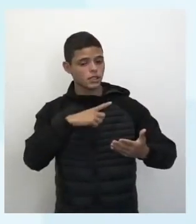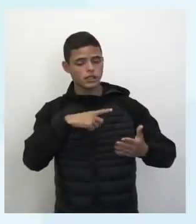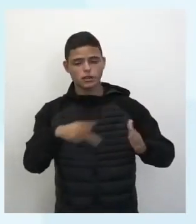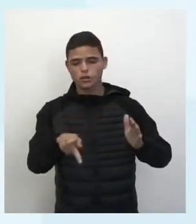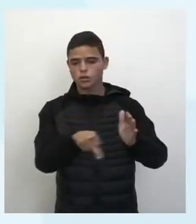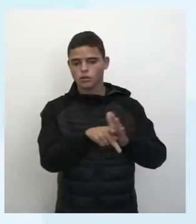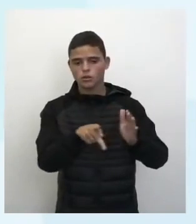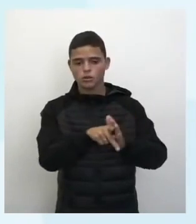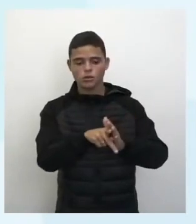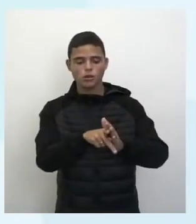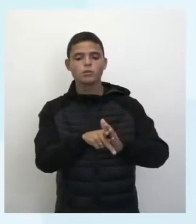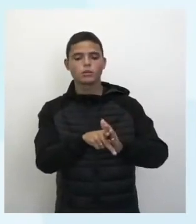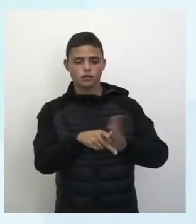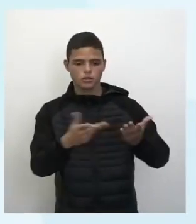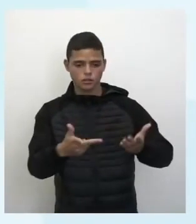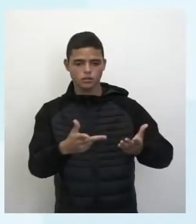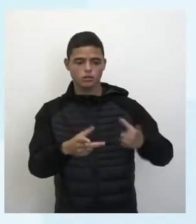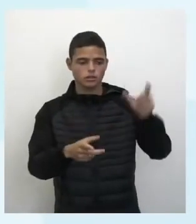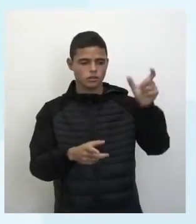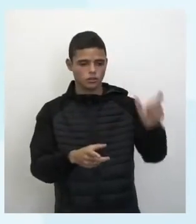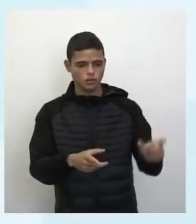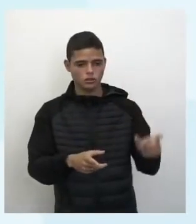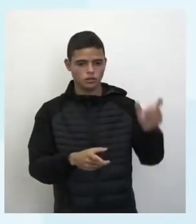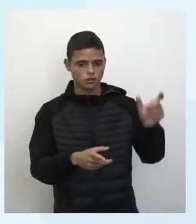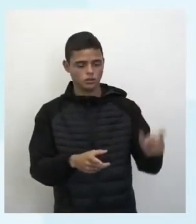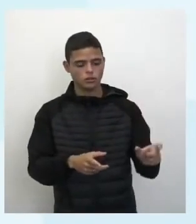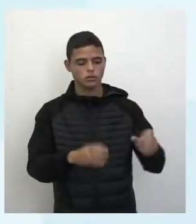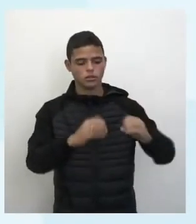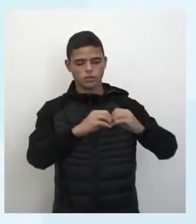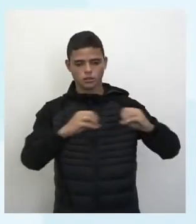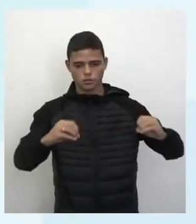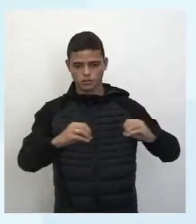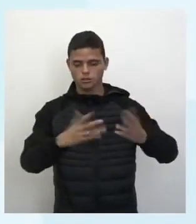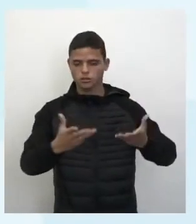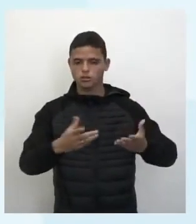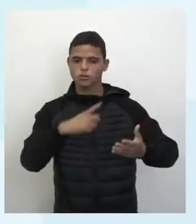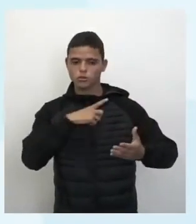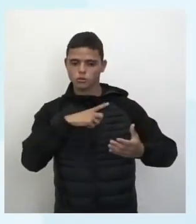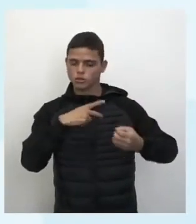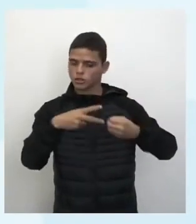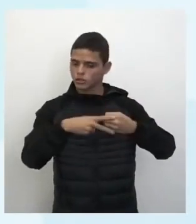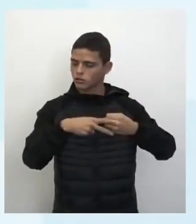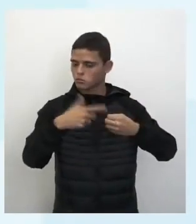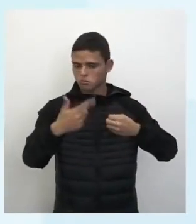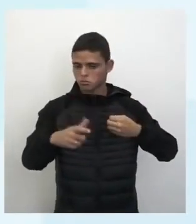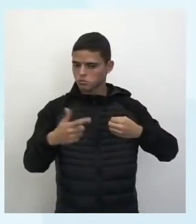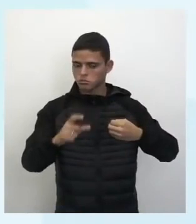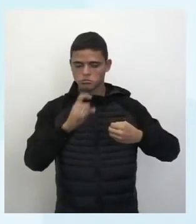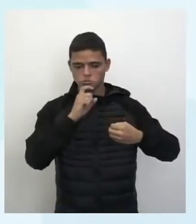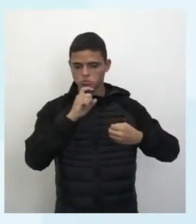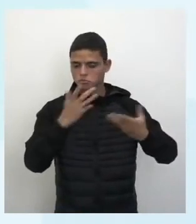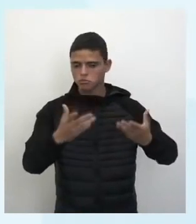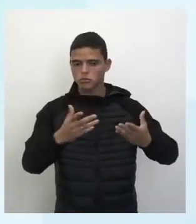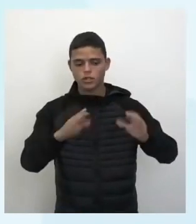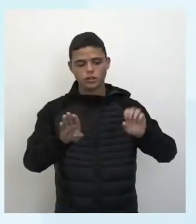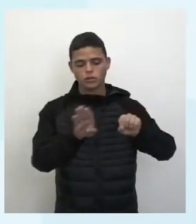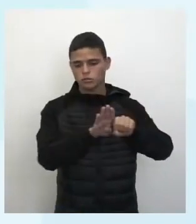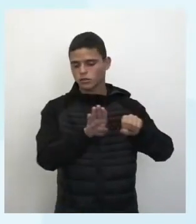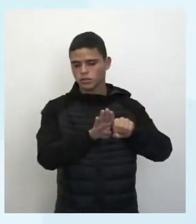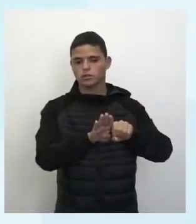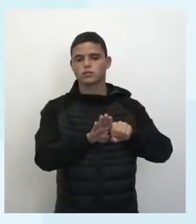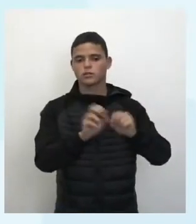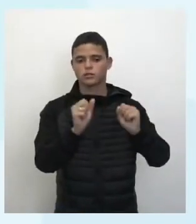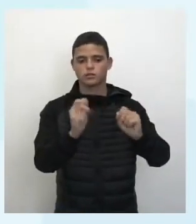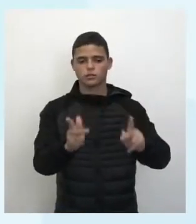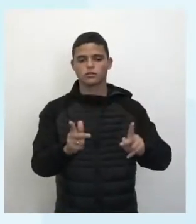objeto. O objeto ele tem um papel substantivo, não é verbal, não é adjetivo, não é adverbial, ele é substantivo, tá bom? Por isso que a gente